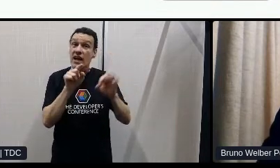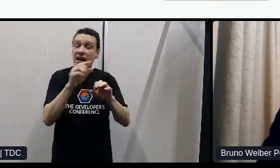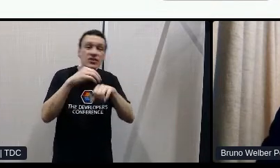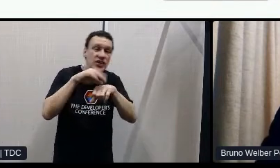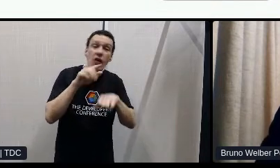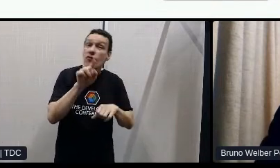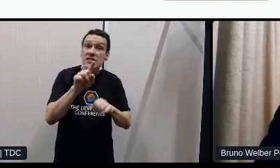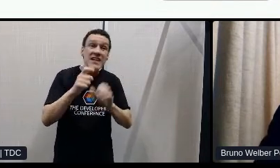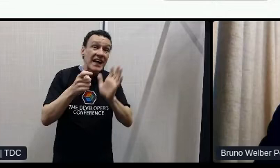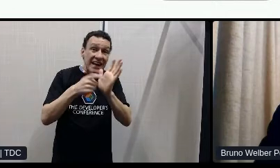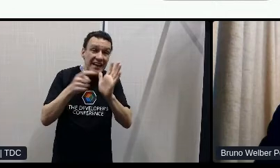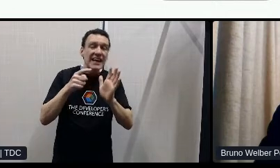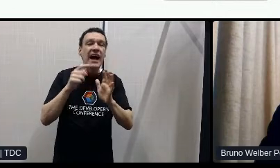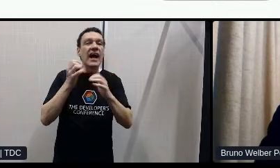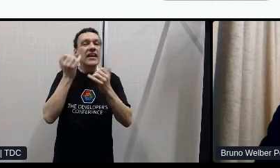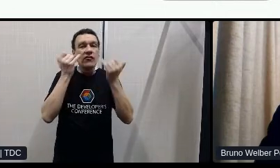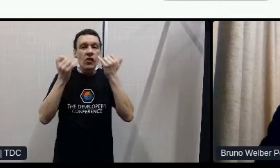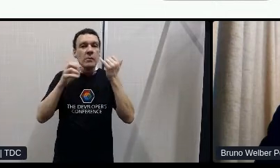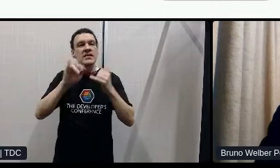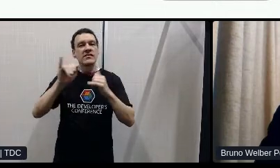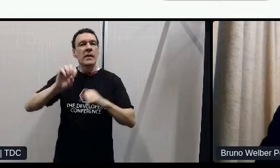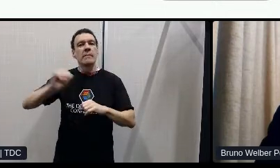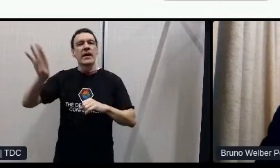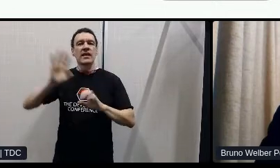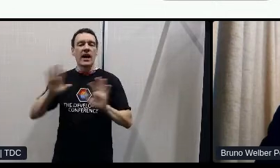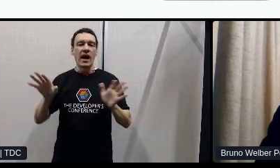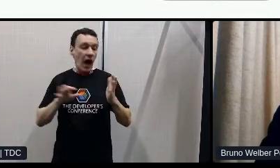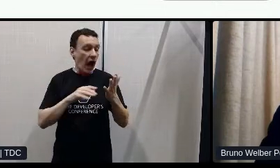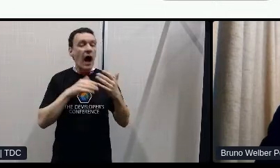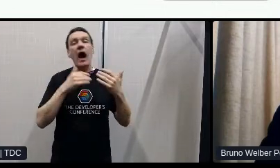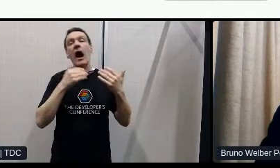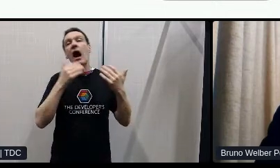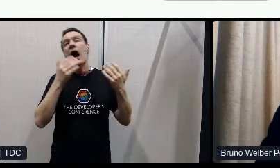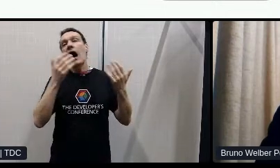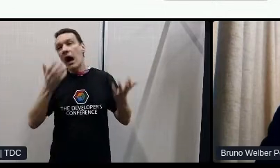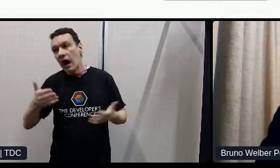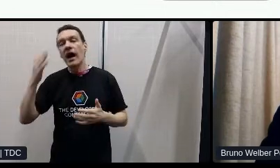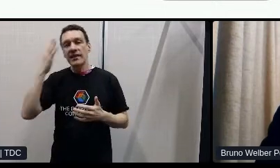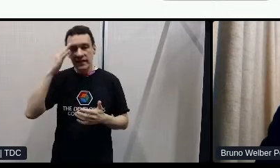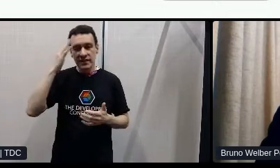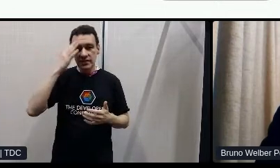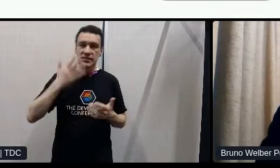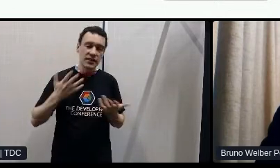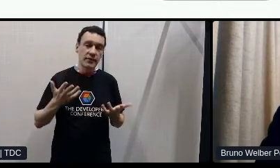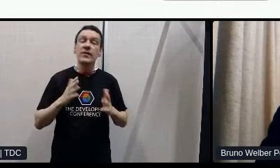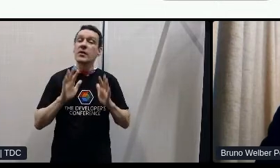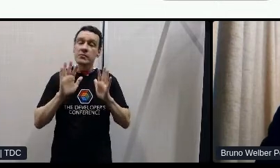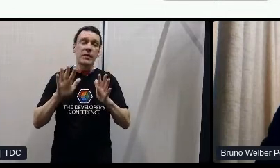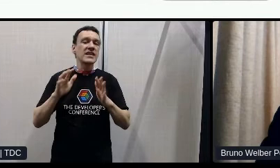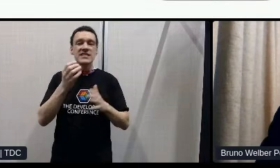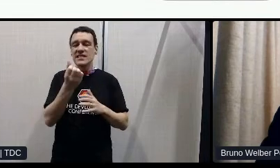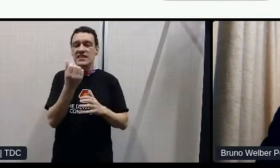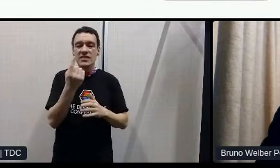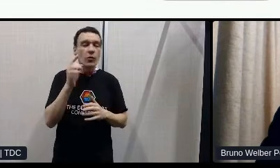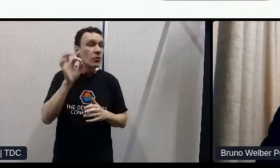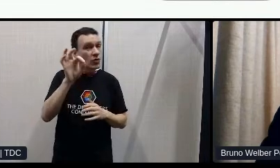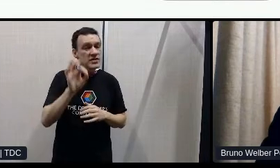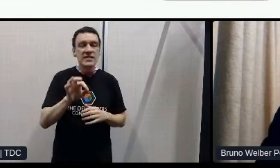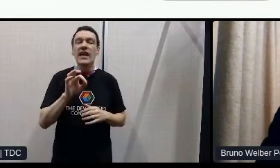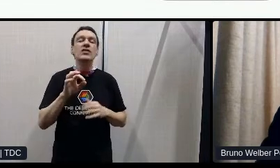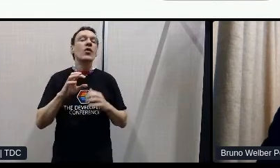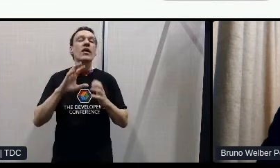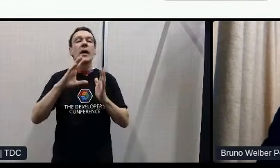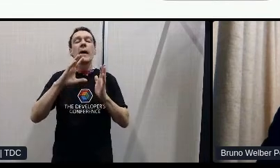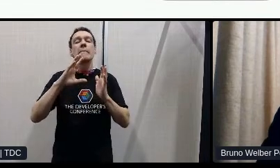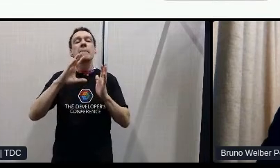X. Como a gente sabe que 61% dos usuários deixa essas dicas desabilitadas, ele vai se limitar ao ok,